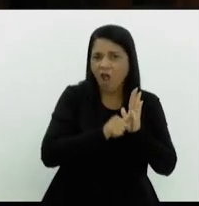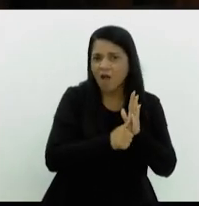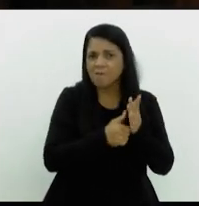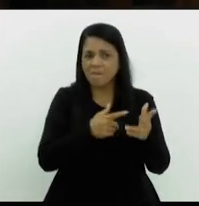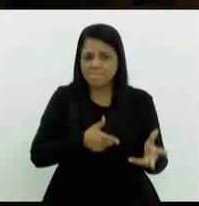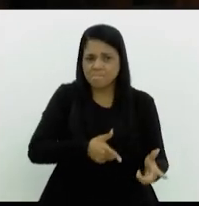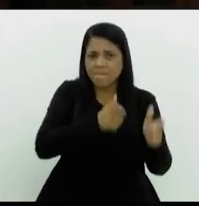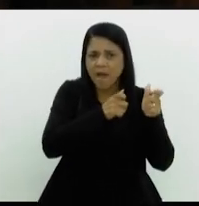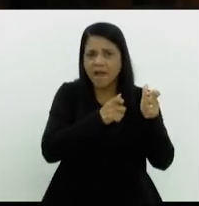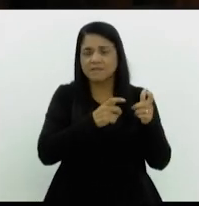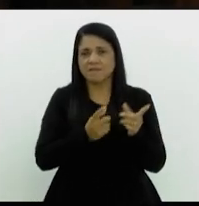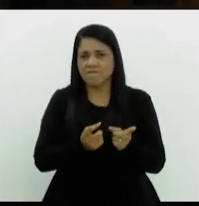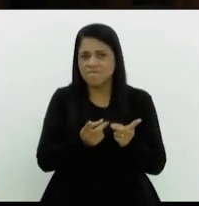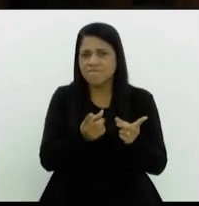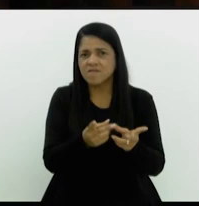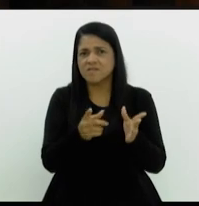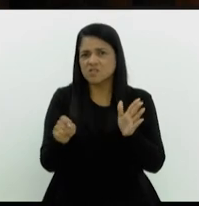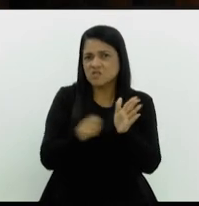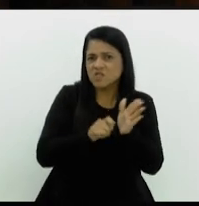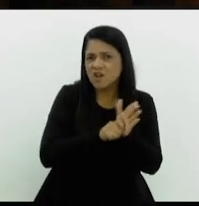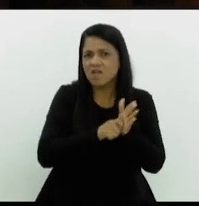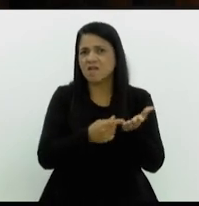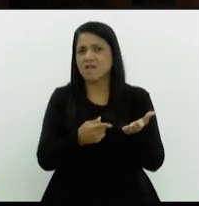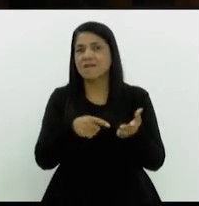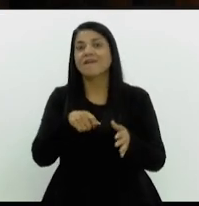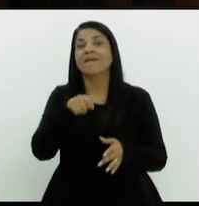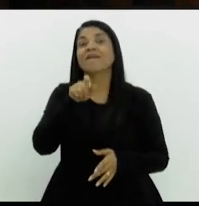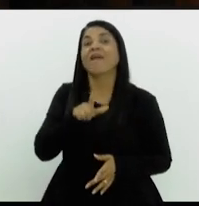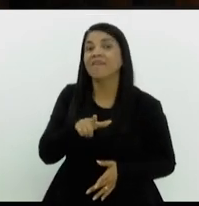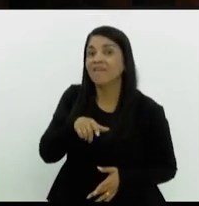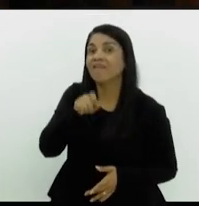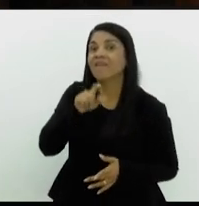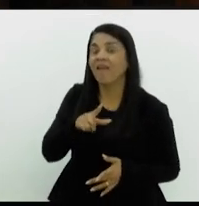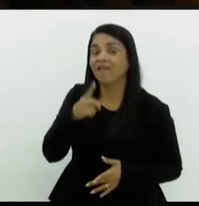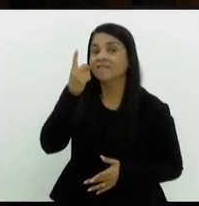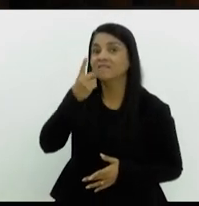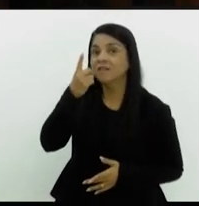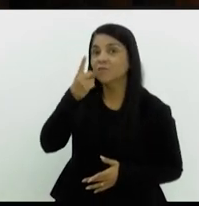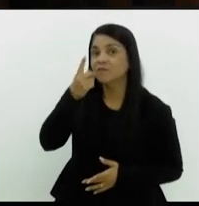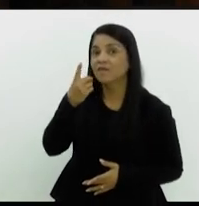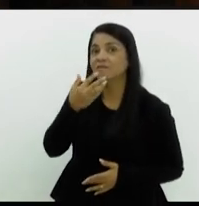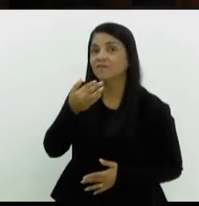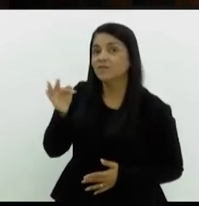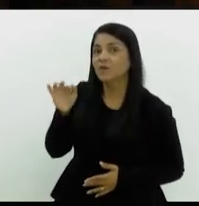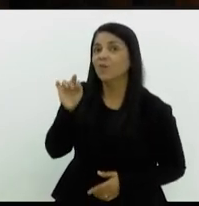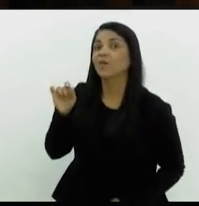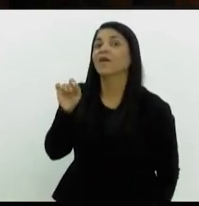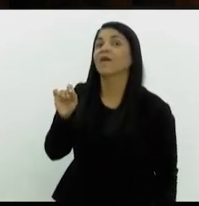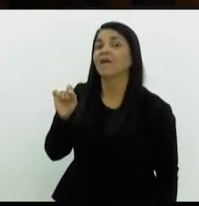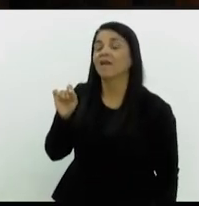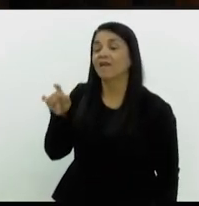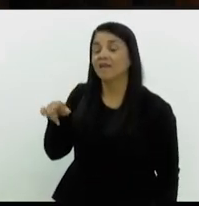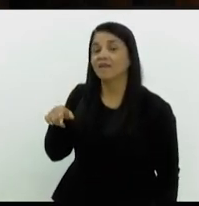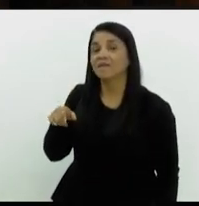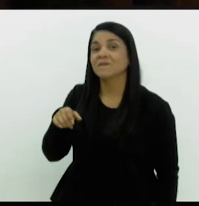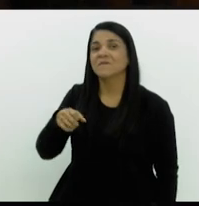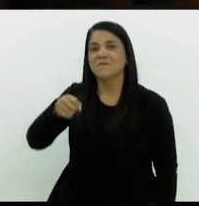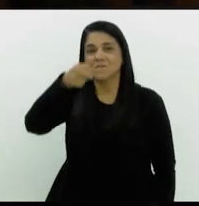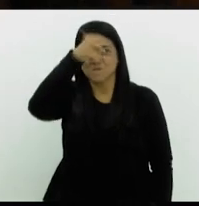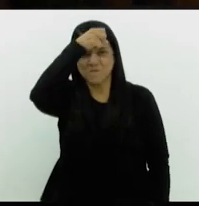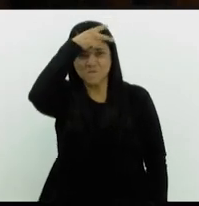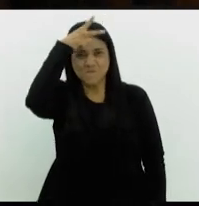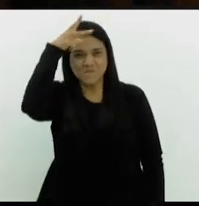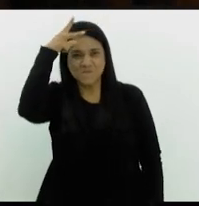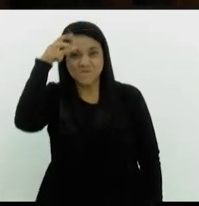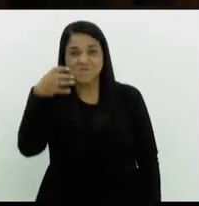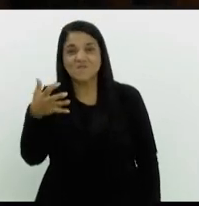Brasil, o traficante de droga? Foi nada mais, nada menos do que aquele que o atual prefeito quer que seja